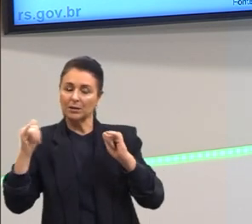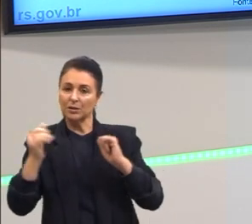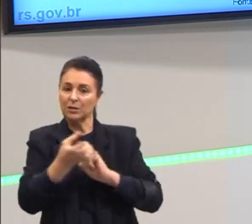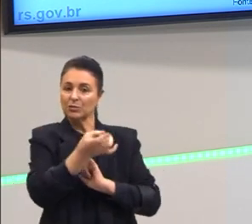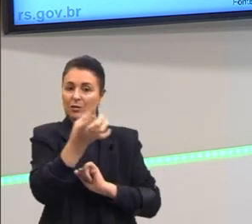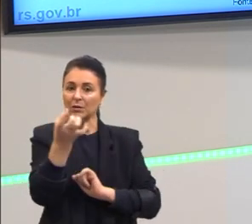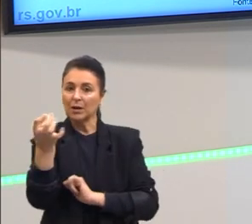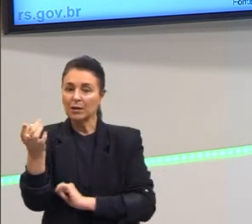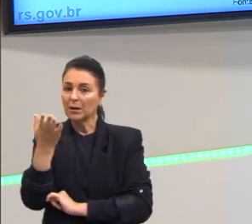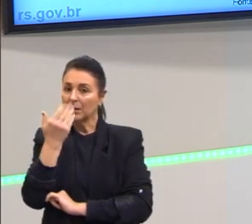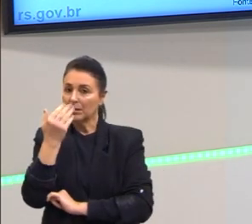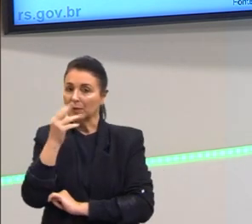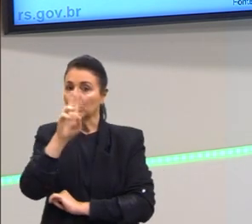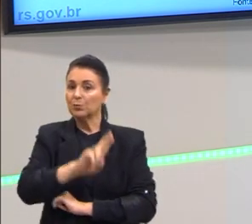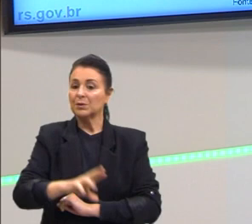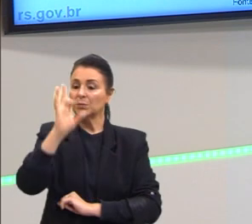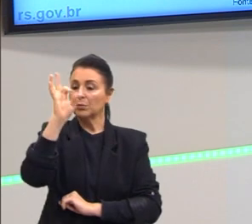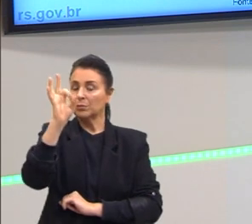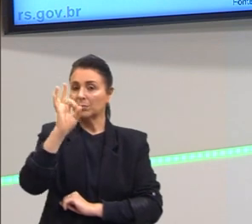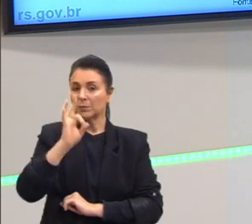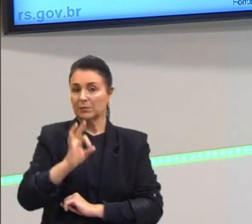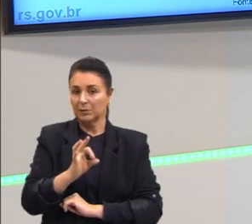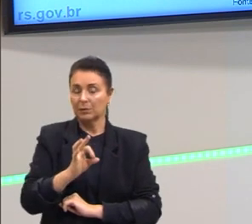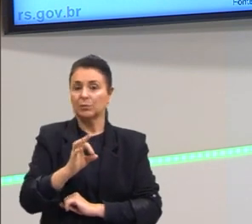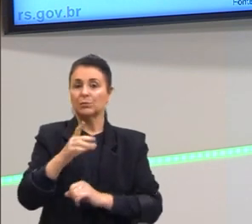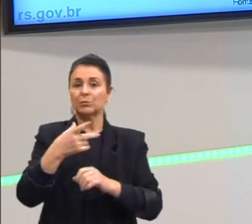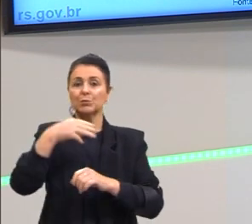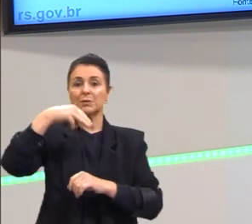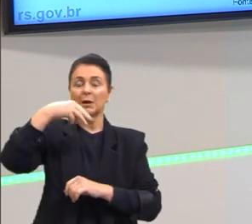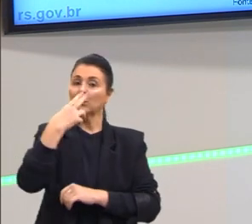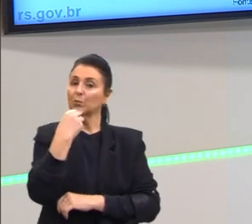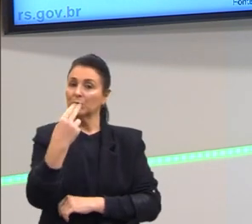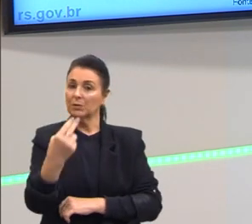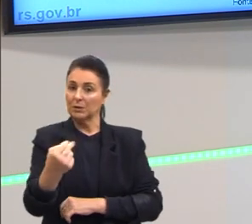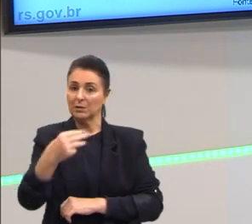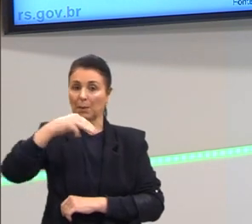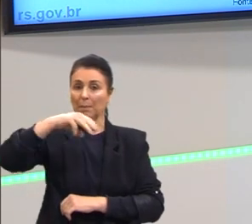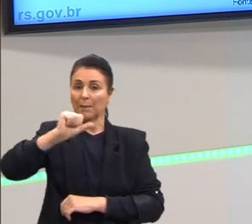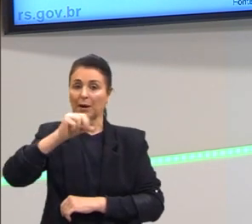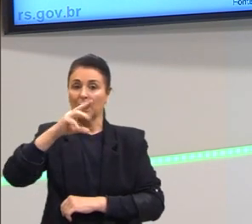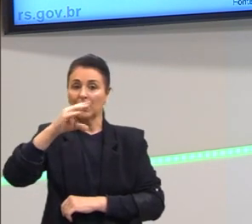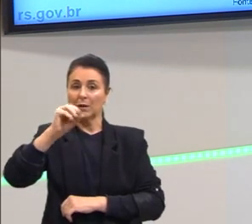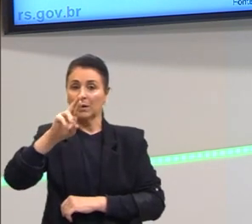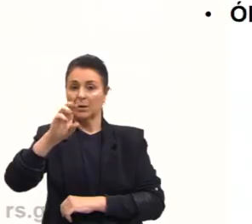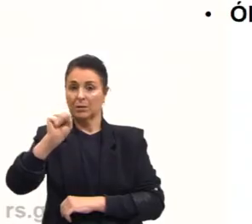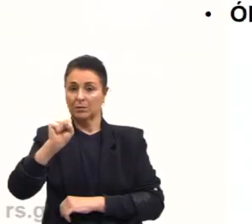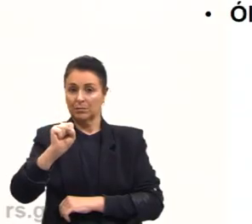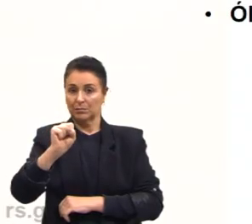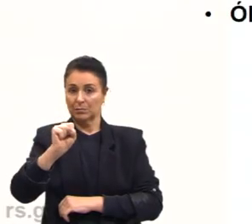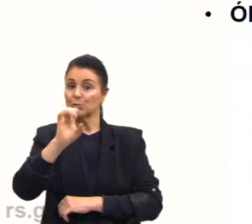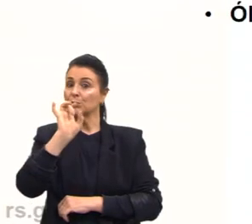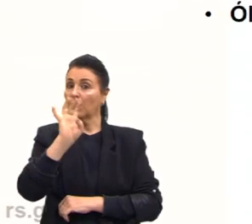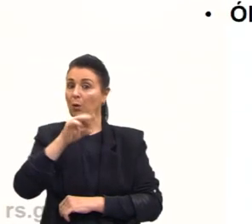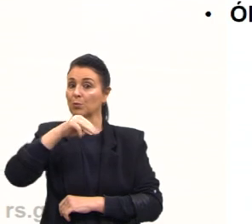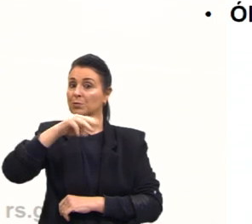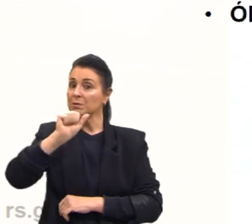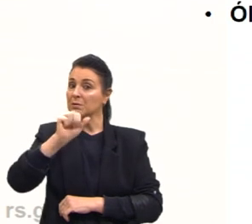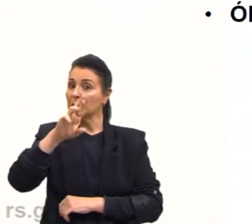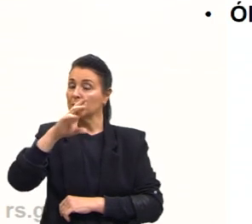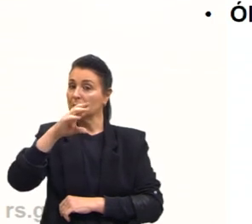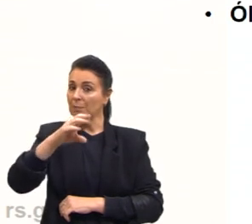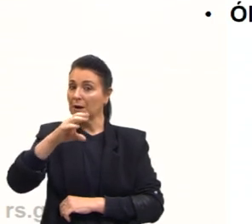desse percentual aí de cada um dos macronutrientes certo e isso é importante são só os macronutrientes em toda a